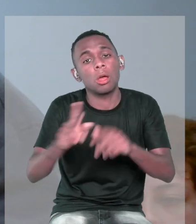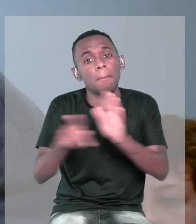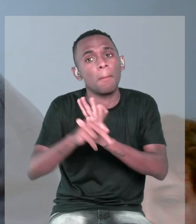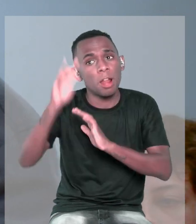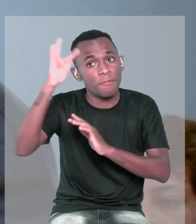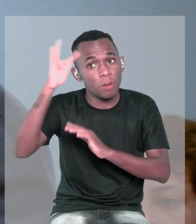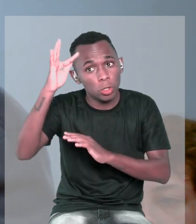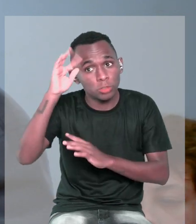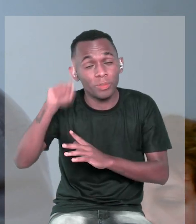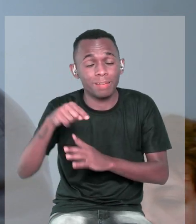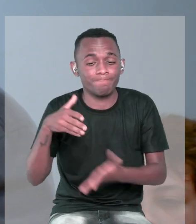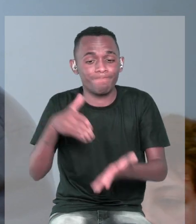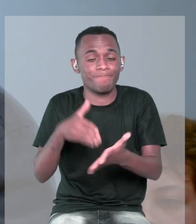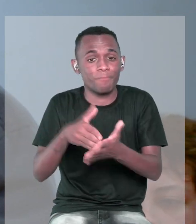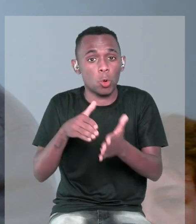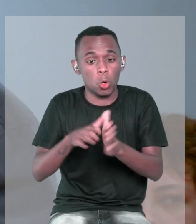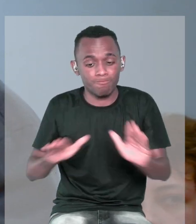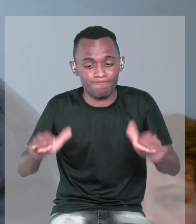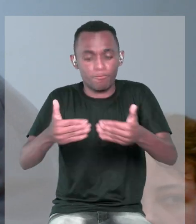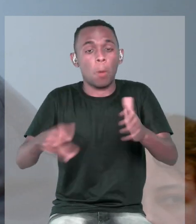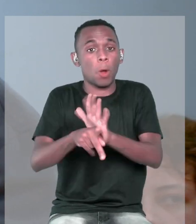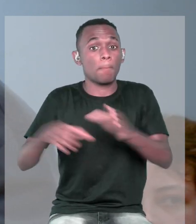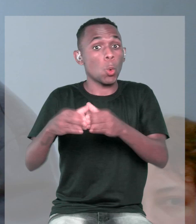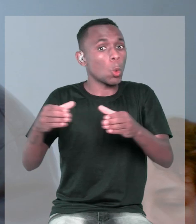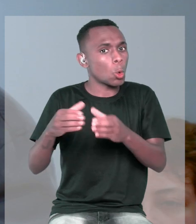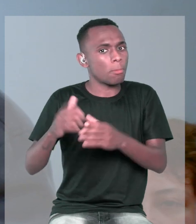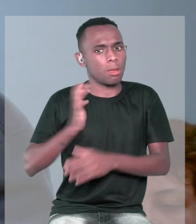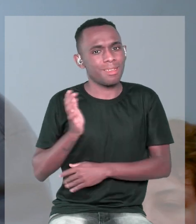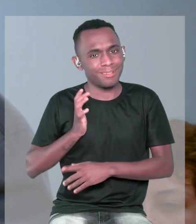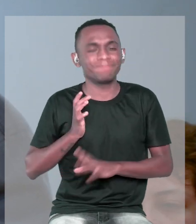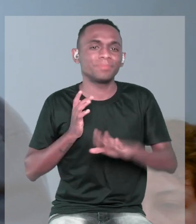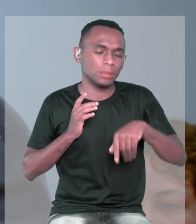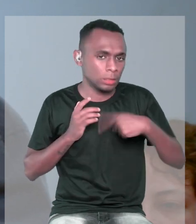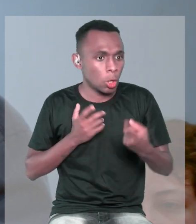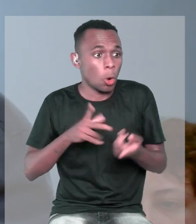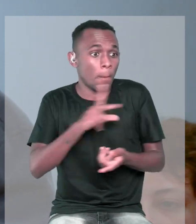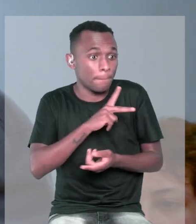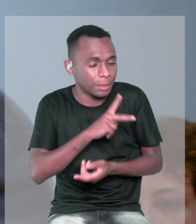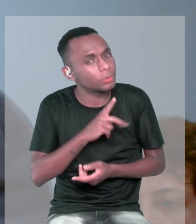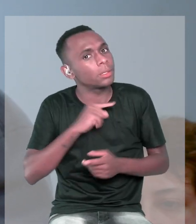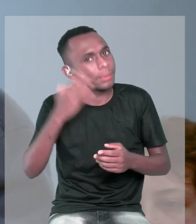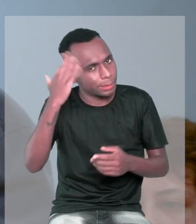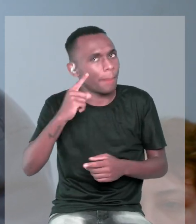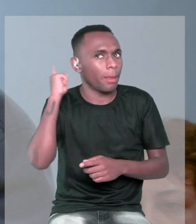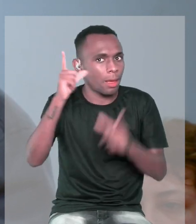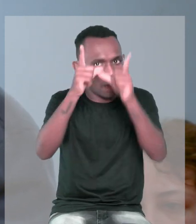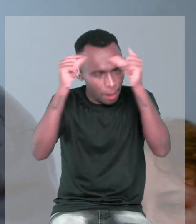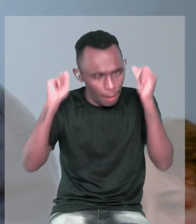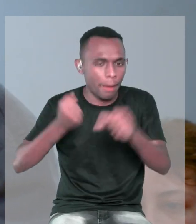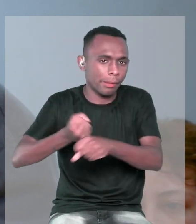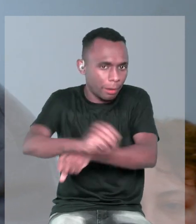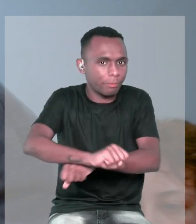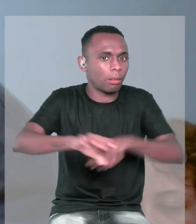como sabedoria, ela é restrita a uma pequena elite. E o regime de propriedade que a gente tem lá, a gente sabe qual é, né? A